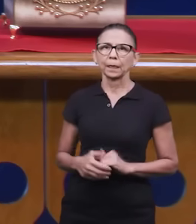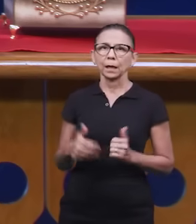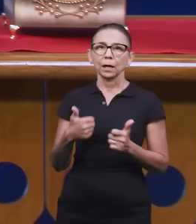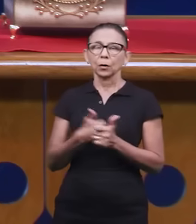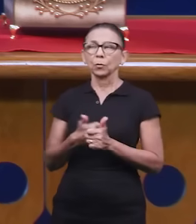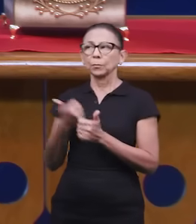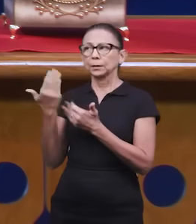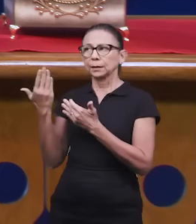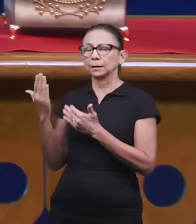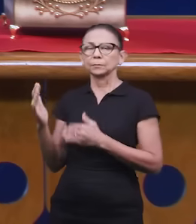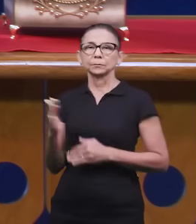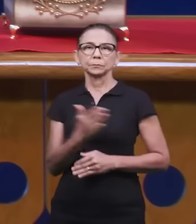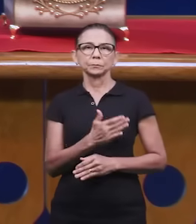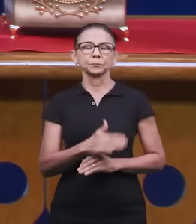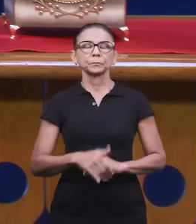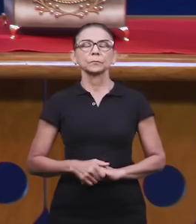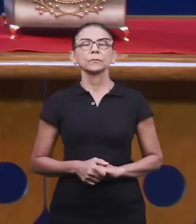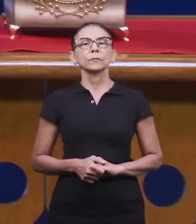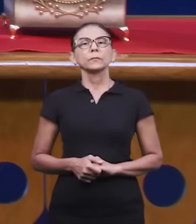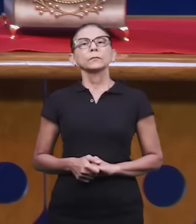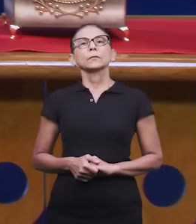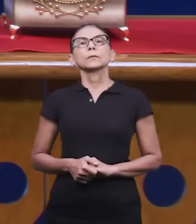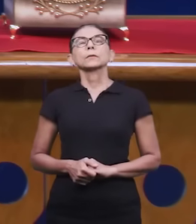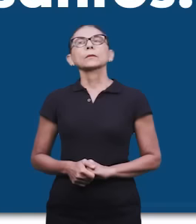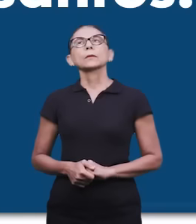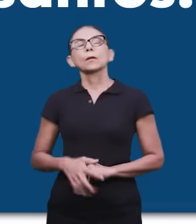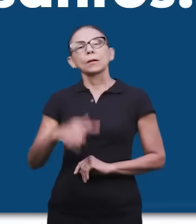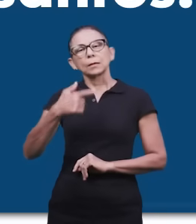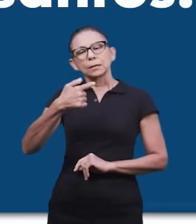palavra pode ser acompanhada na tela e diz assim: